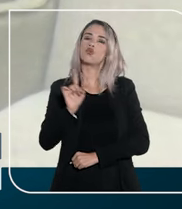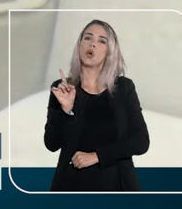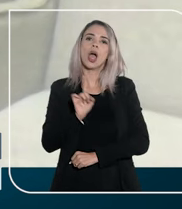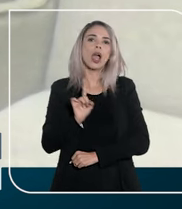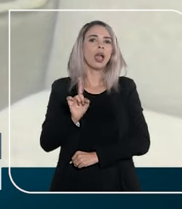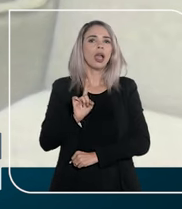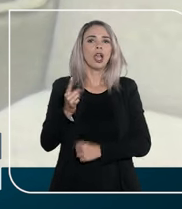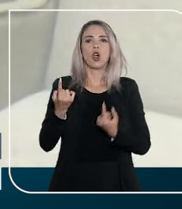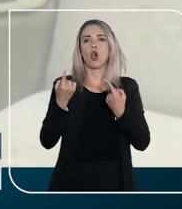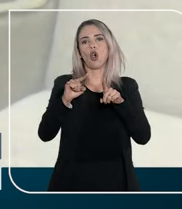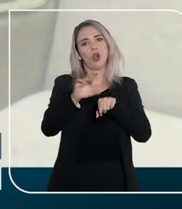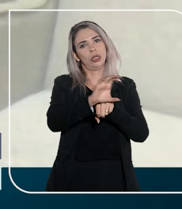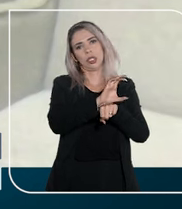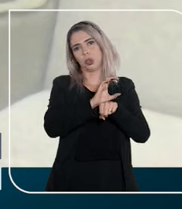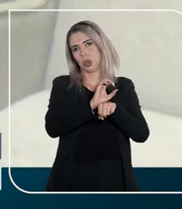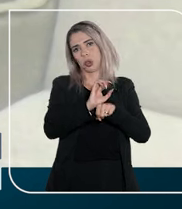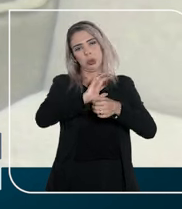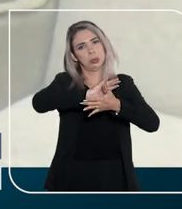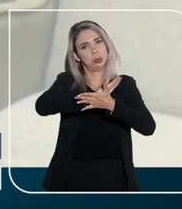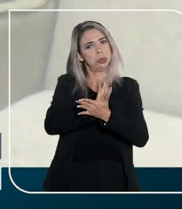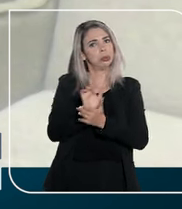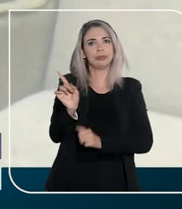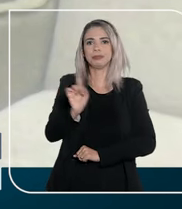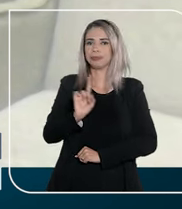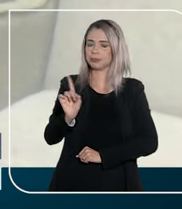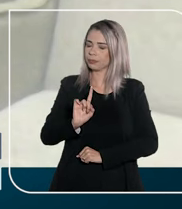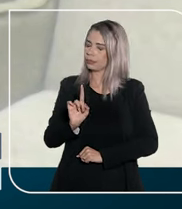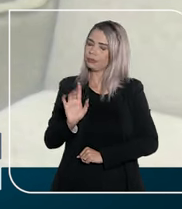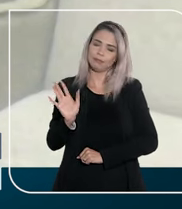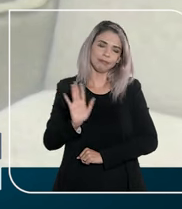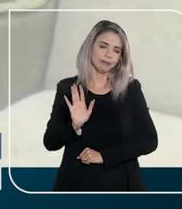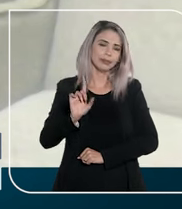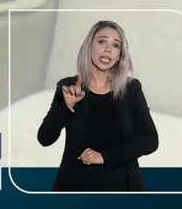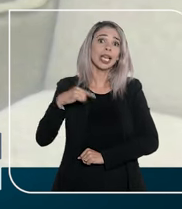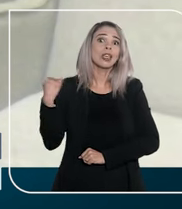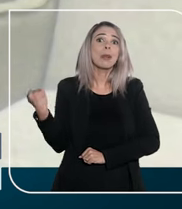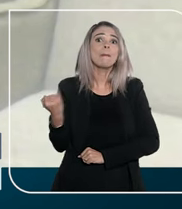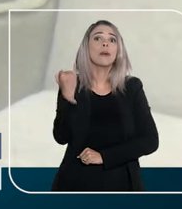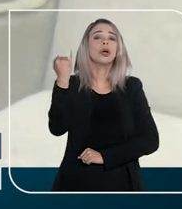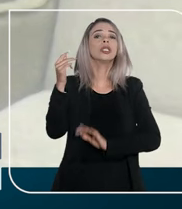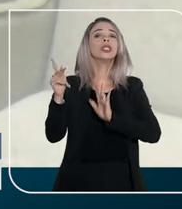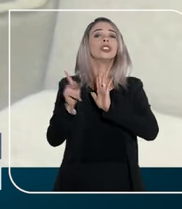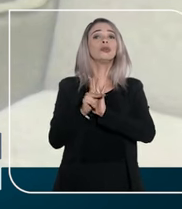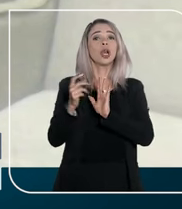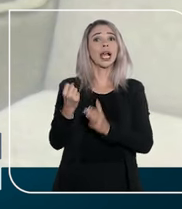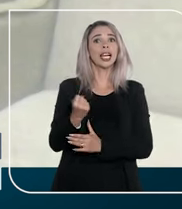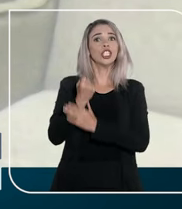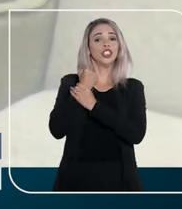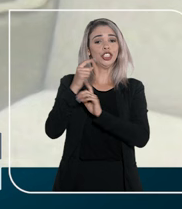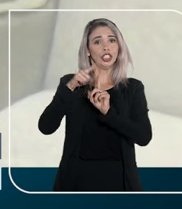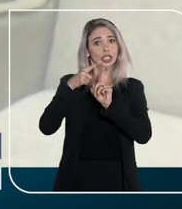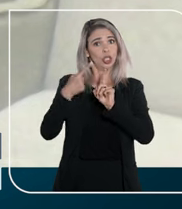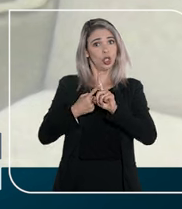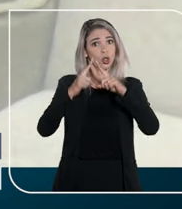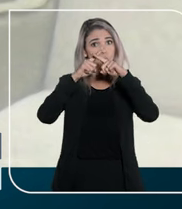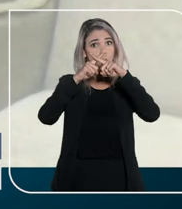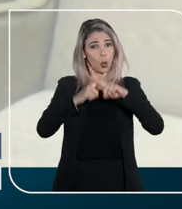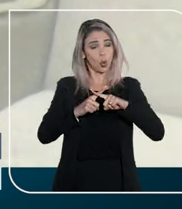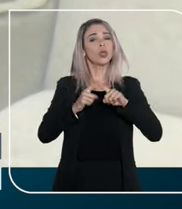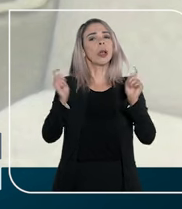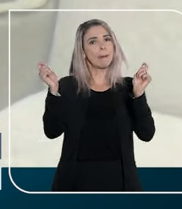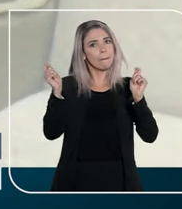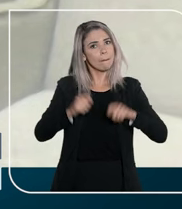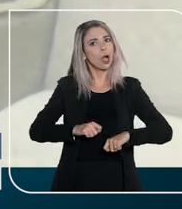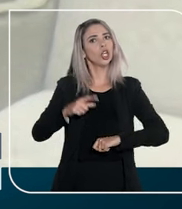forma, inconstitucional ou discriminatório, pelo contrário. É uma medida muito importante para garantir que a gestante que está disputando o concurso